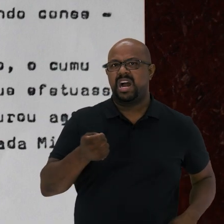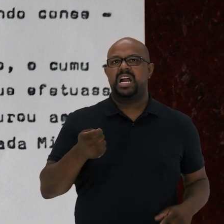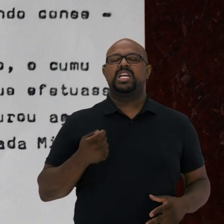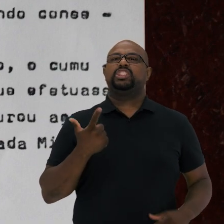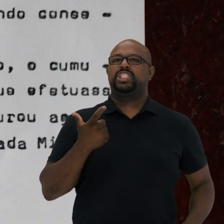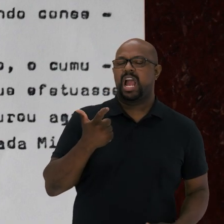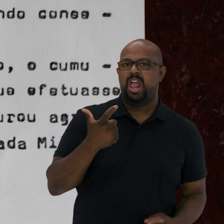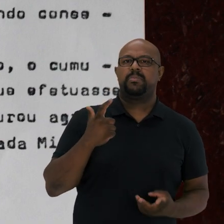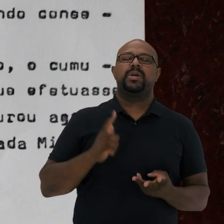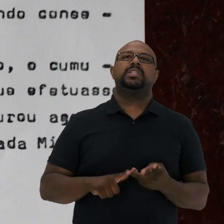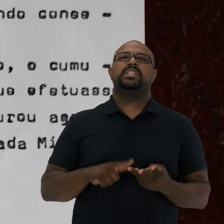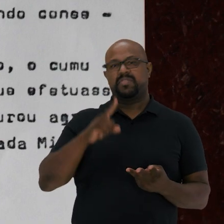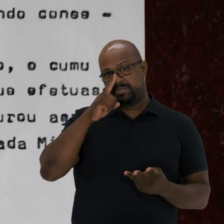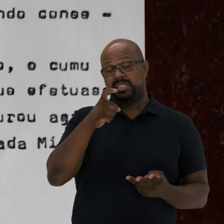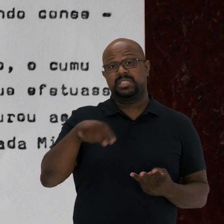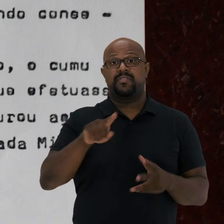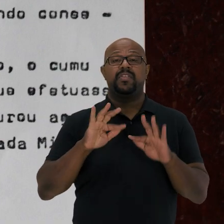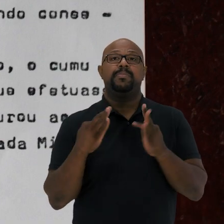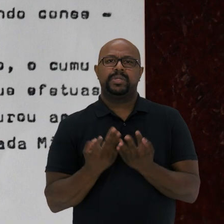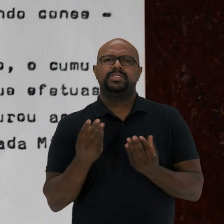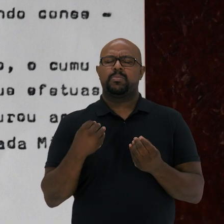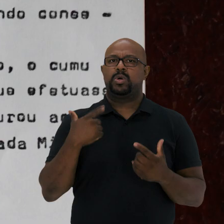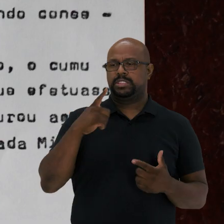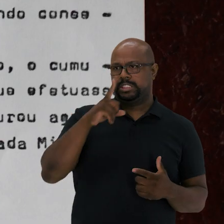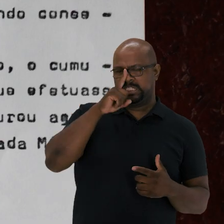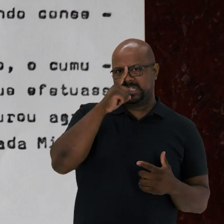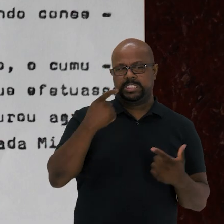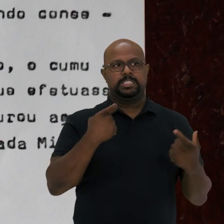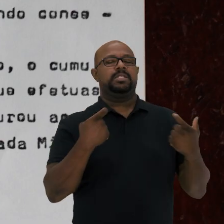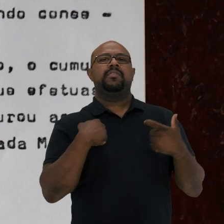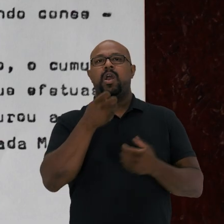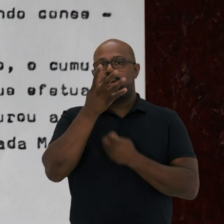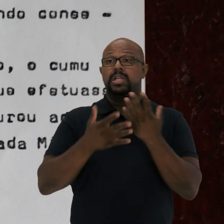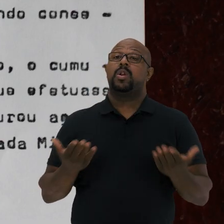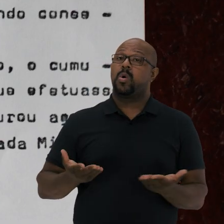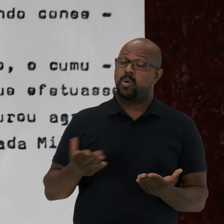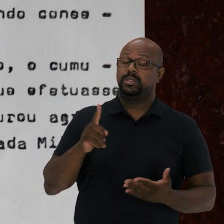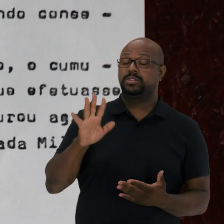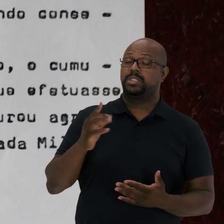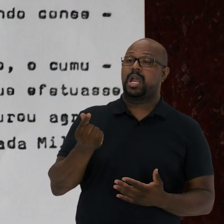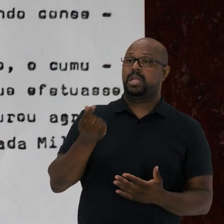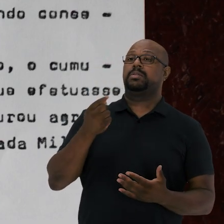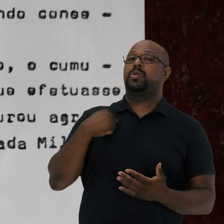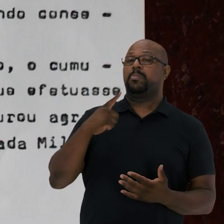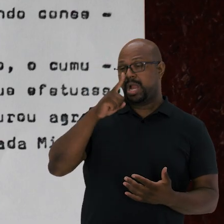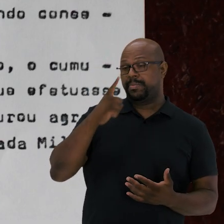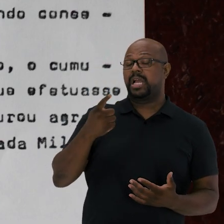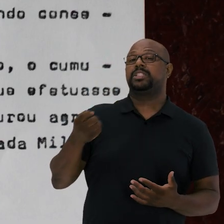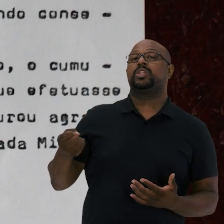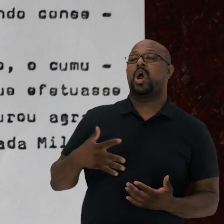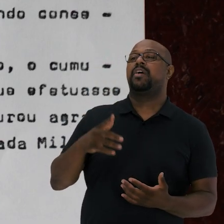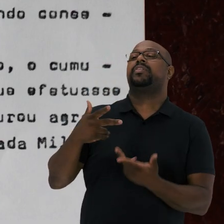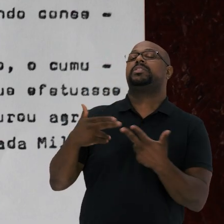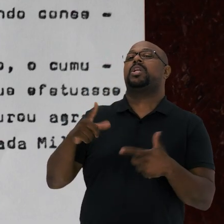teve ameaça de arma, ele teve ameaça da família, tinha muitas ameaças na época. Ele vivia contando, hoje eu recebi uma